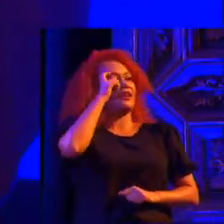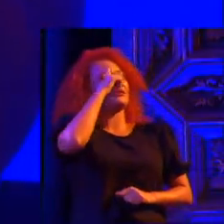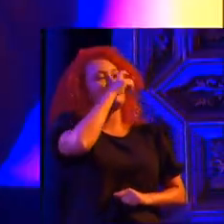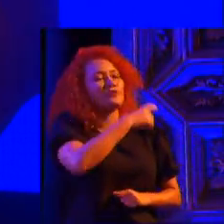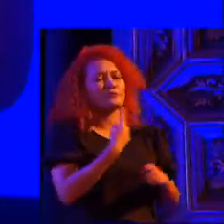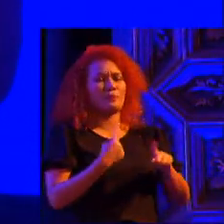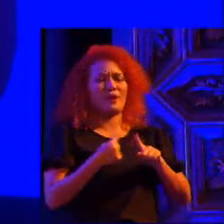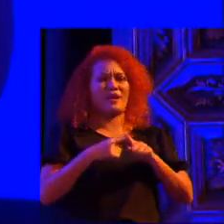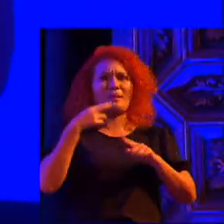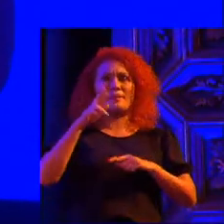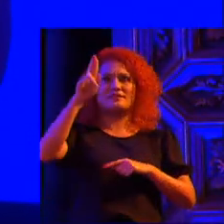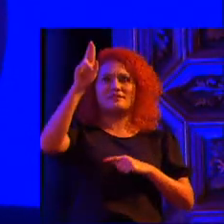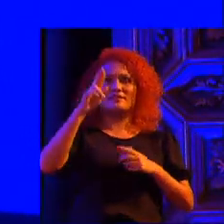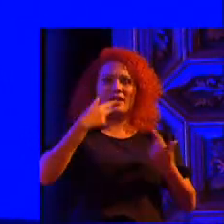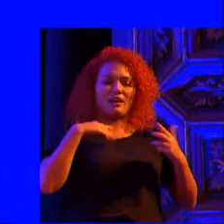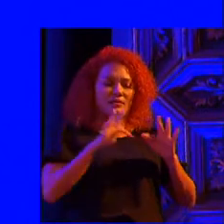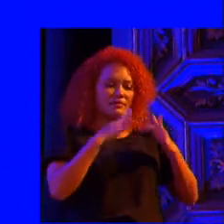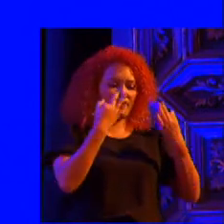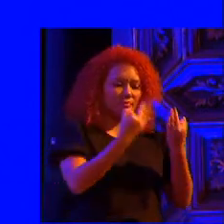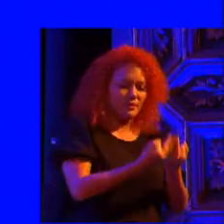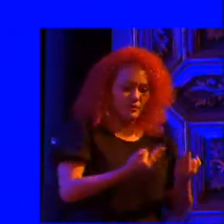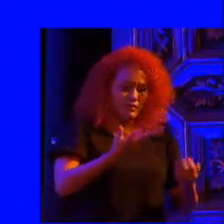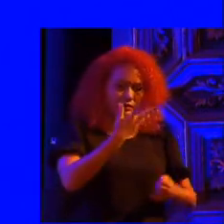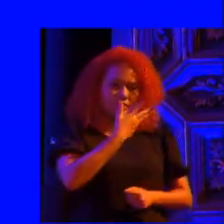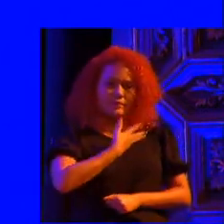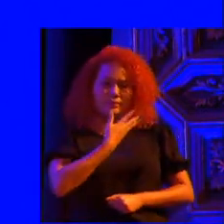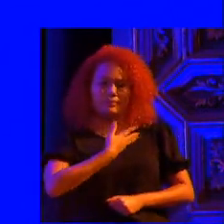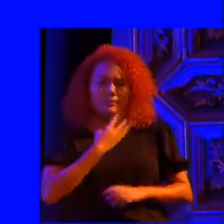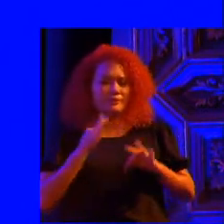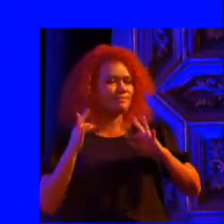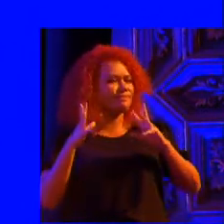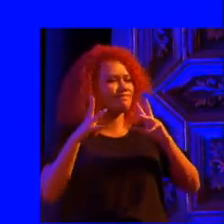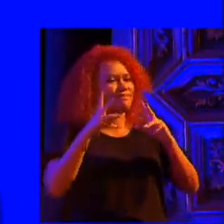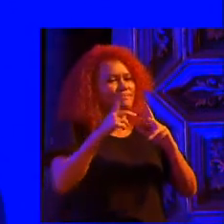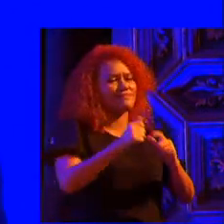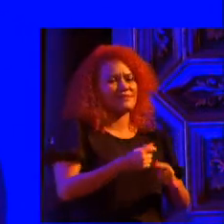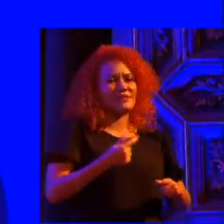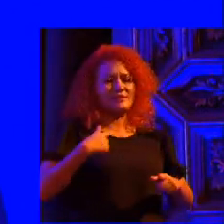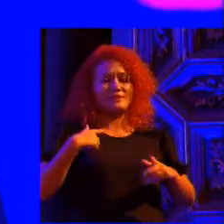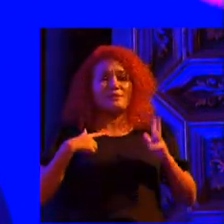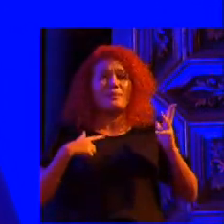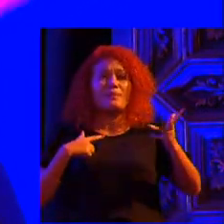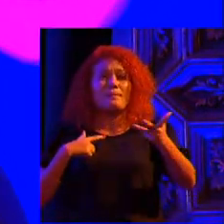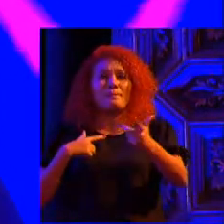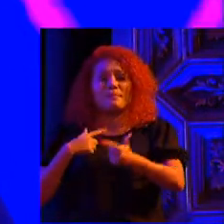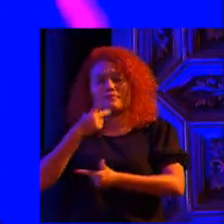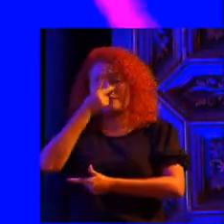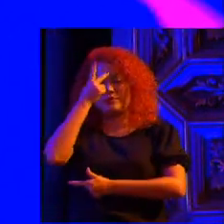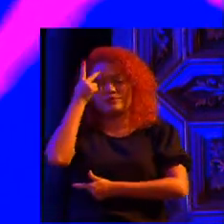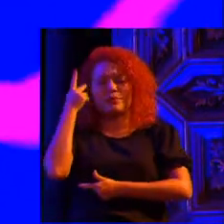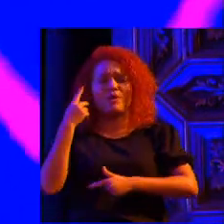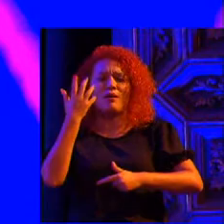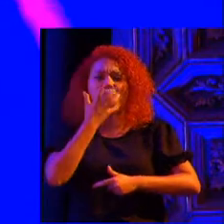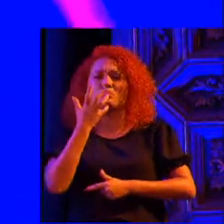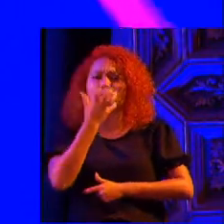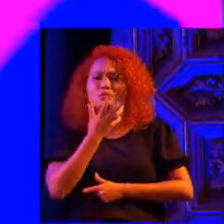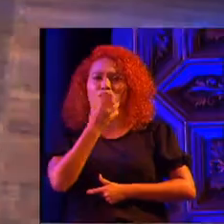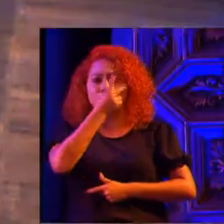família, os amigos, o legado todo desse maravilhoso instrumentista, dessa pessoa